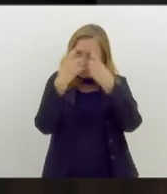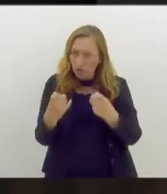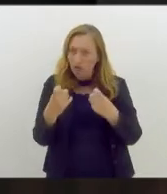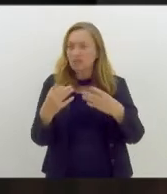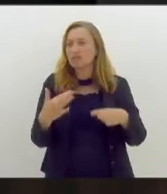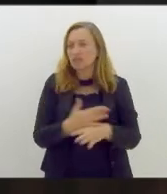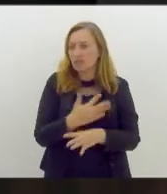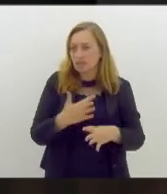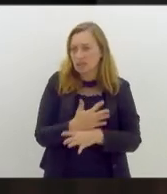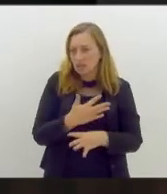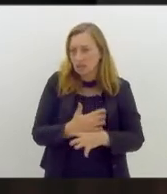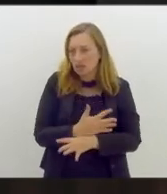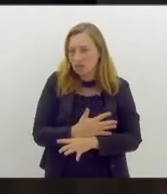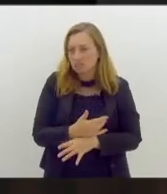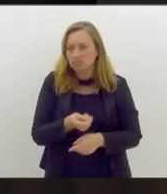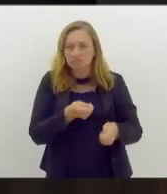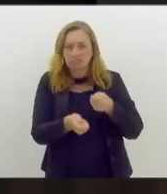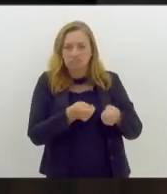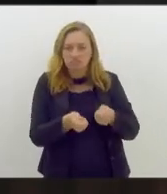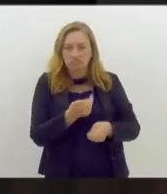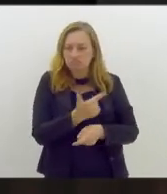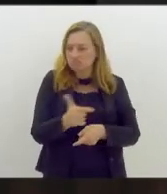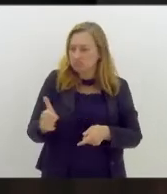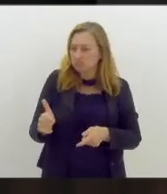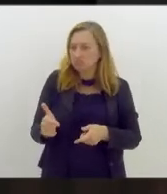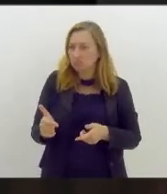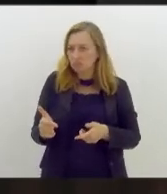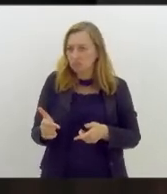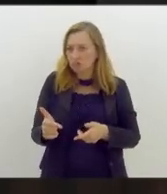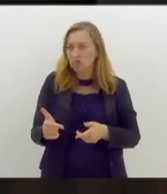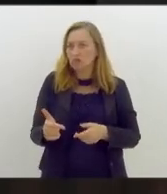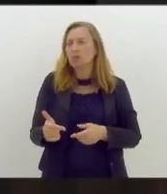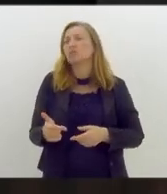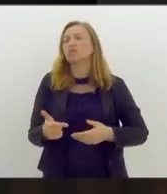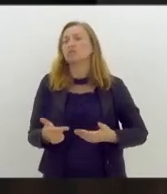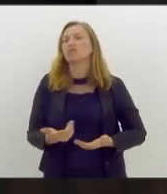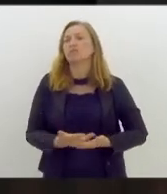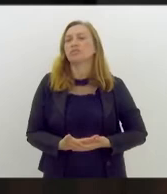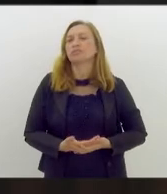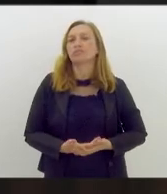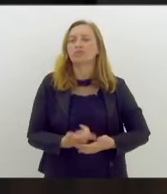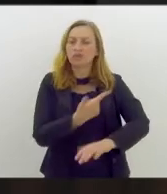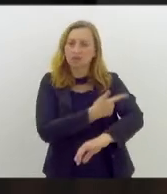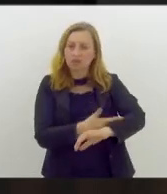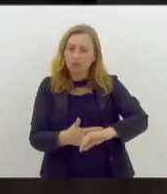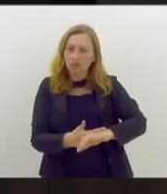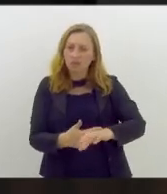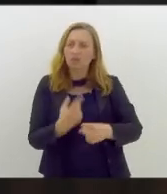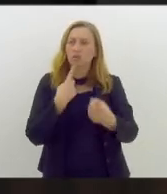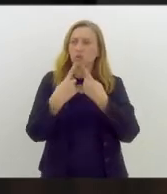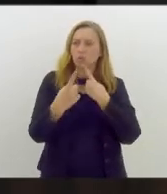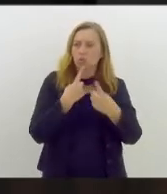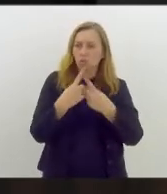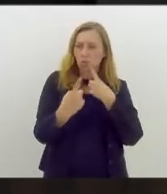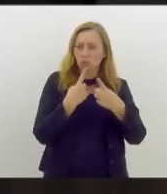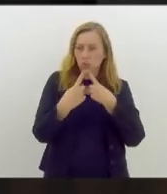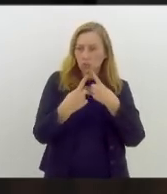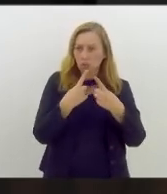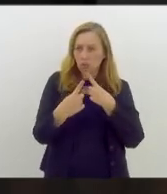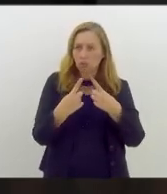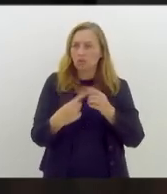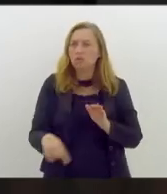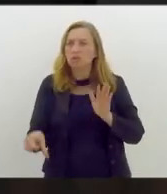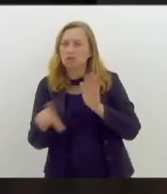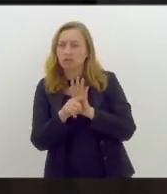urbana sem terem um controle de um amplo leque de condutas, debates travados na promulgação das